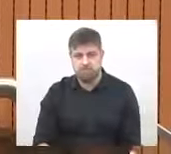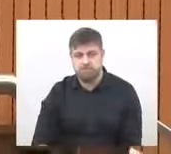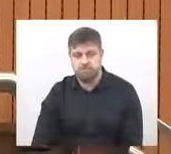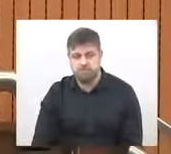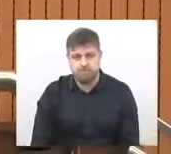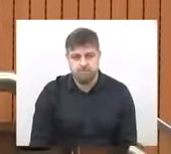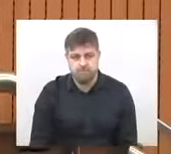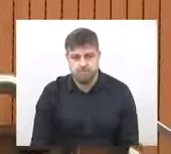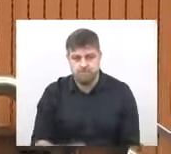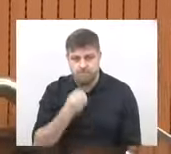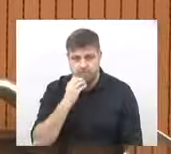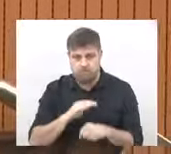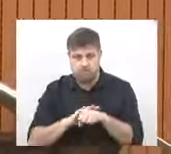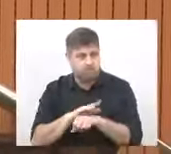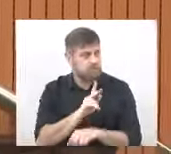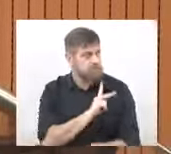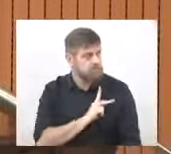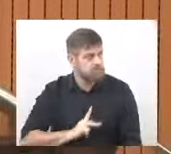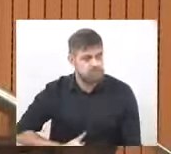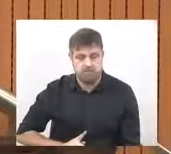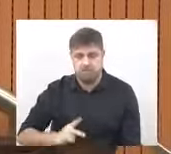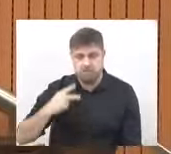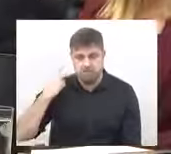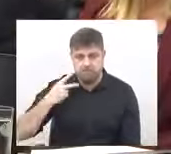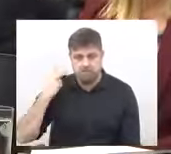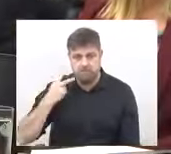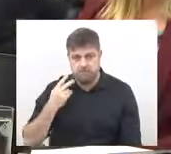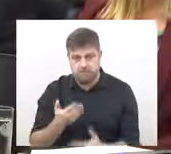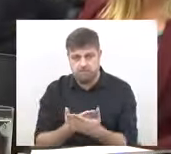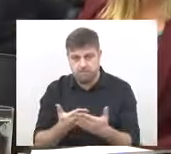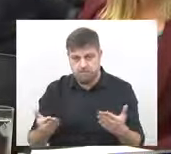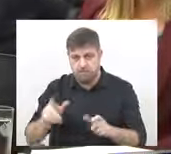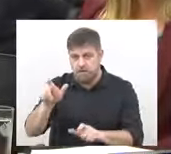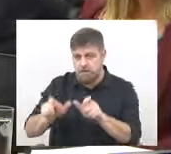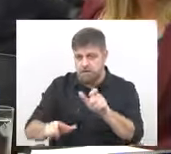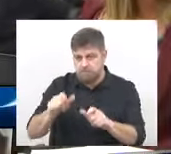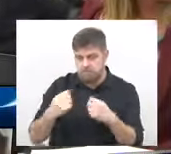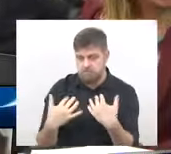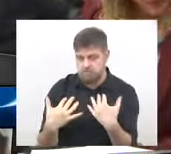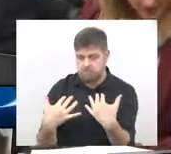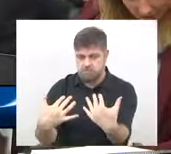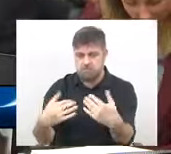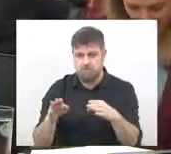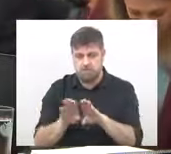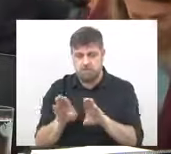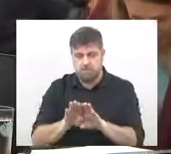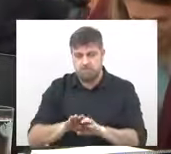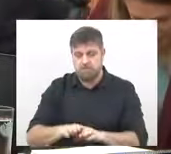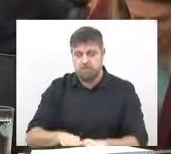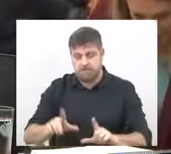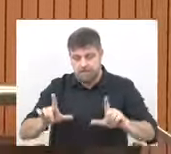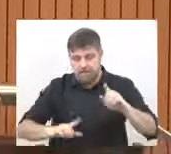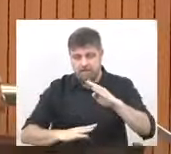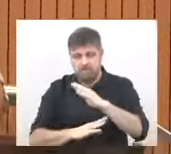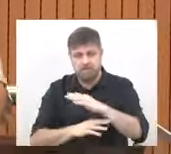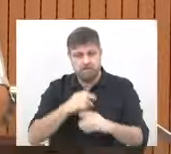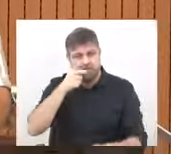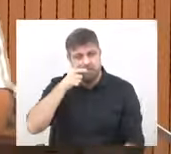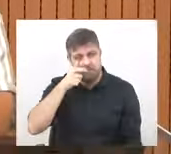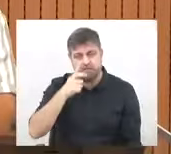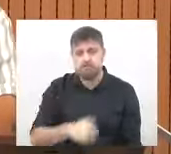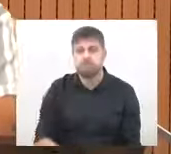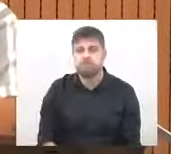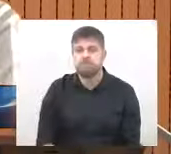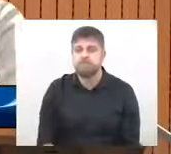Boa noite, presidente, colegas vereadores, público aqui no plenário, público que nos assiste pela TV Câmara.